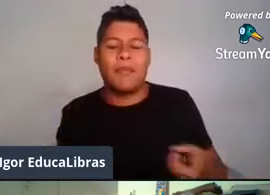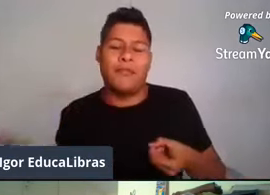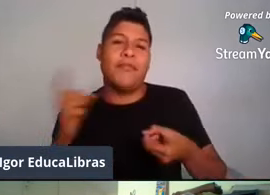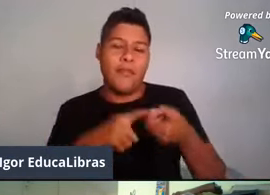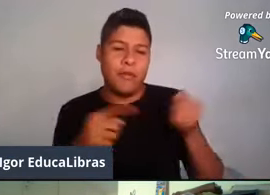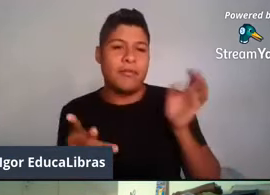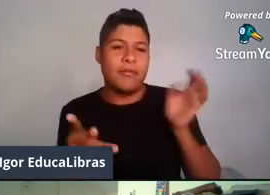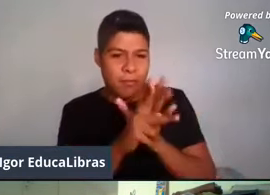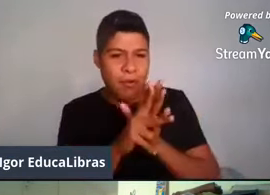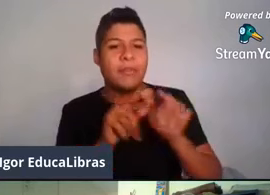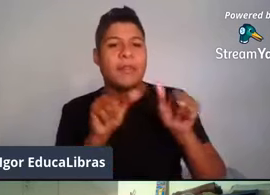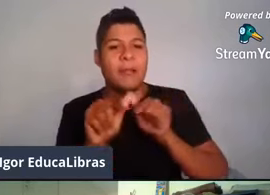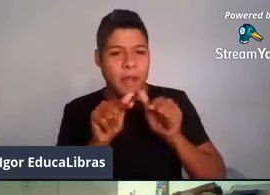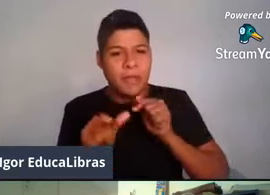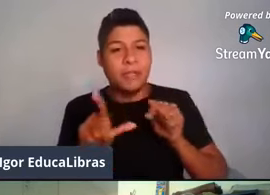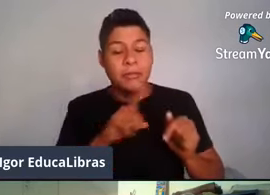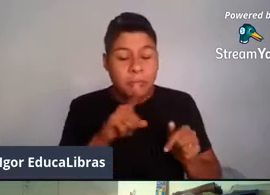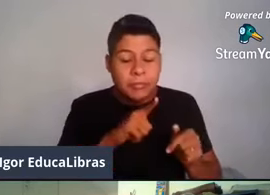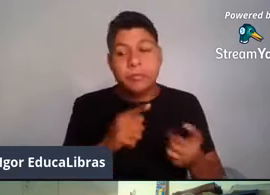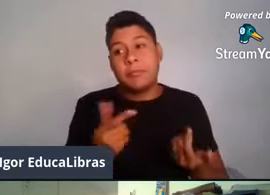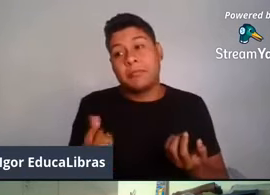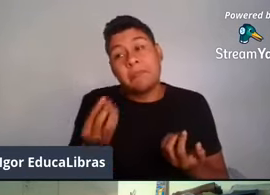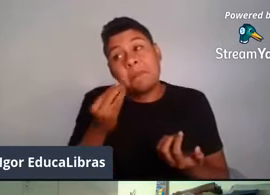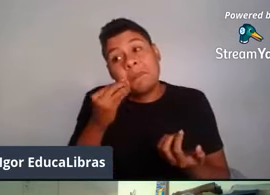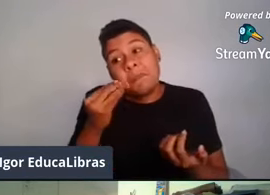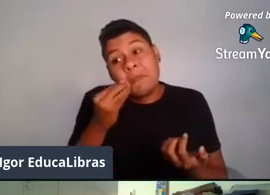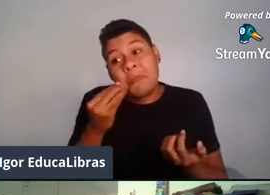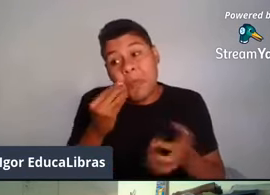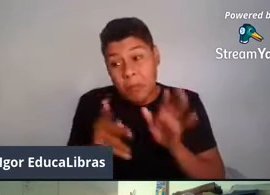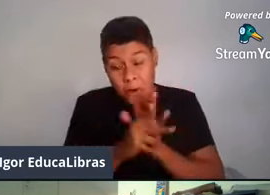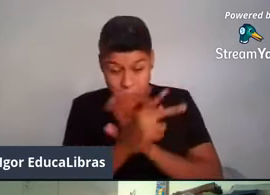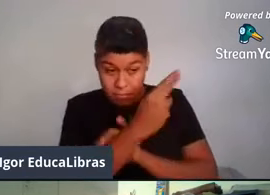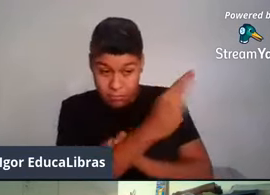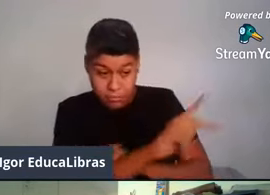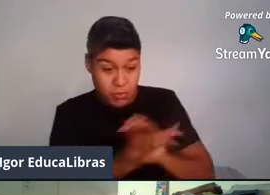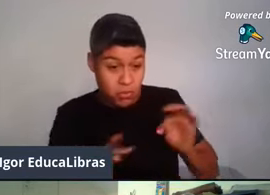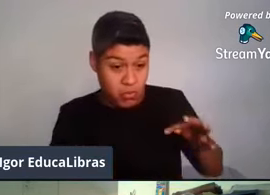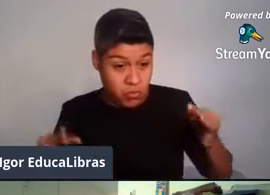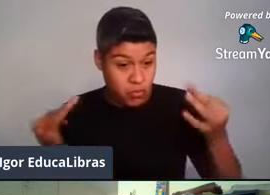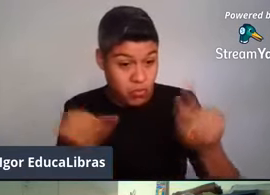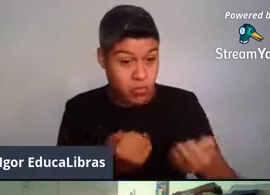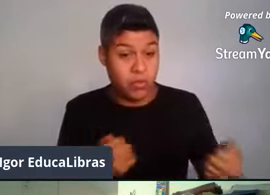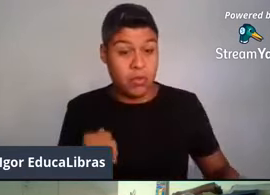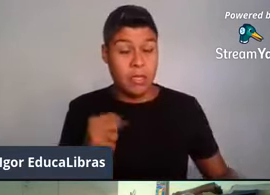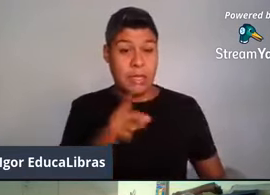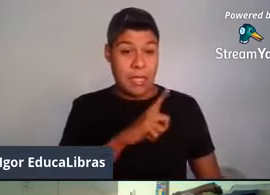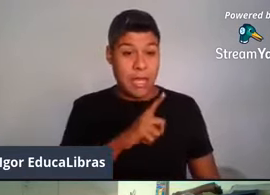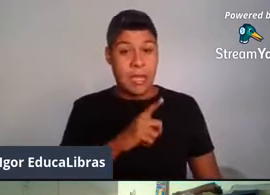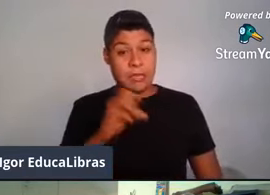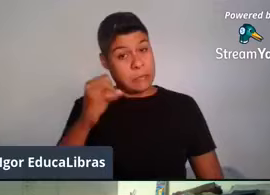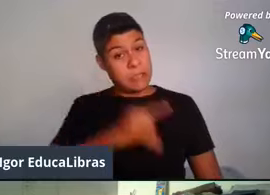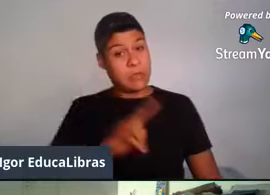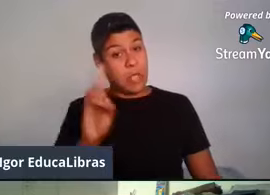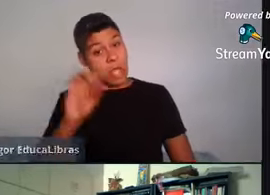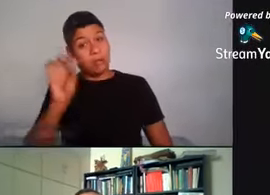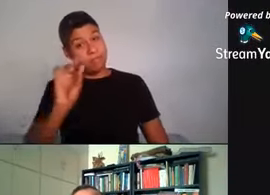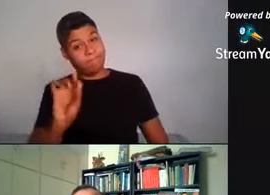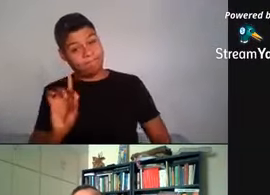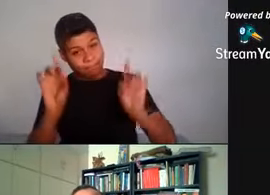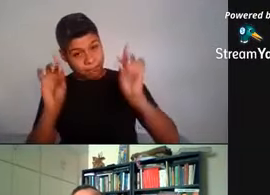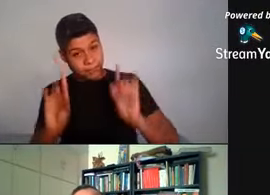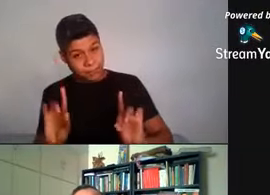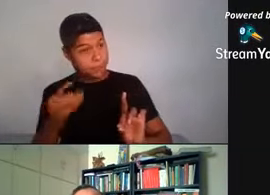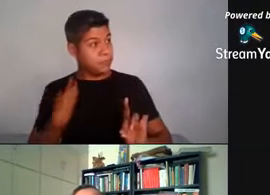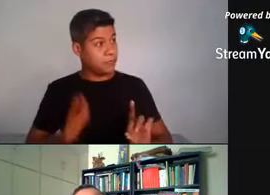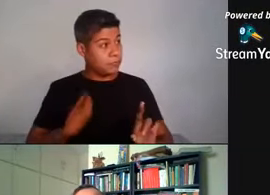trabalho. Existe uma tensão, né, pelos trabalhadores todos, com e sem deficiência, mas para o trabalhador com deficiência, que